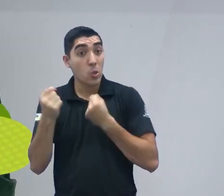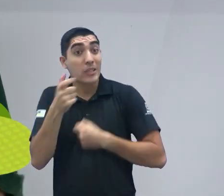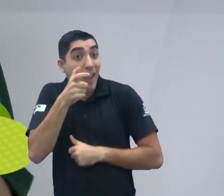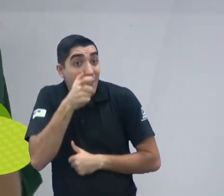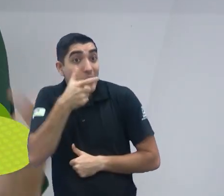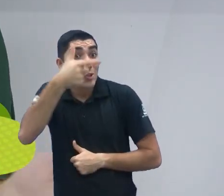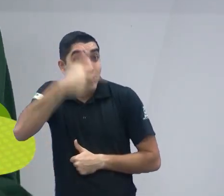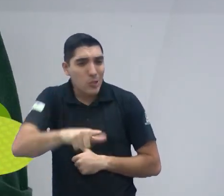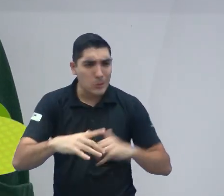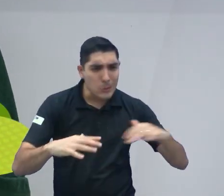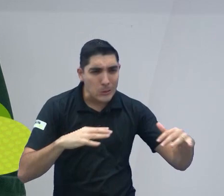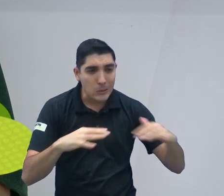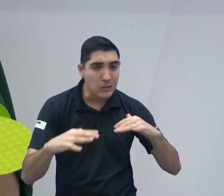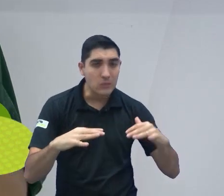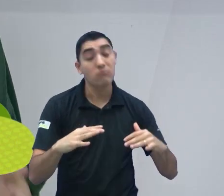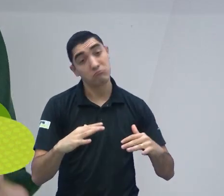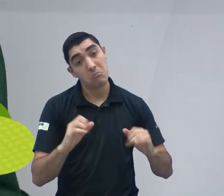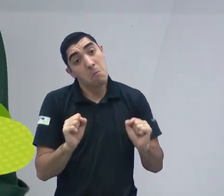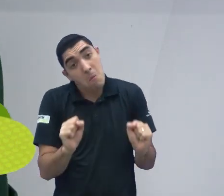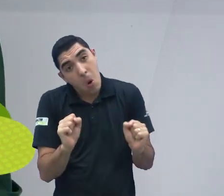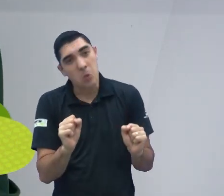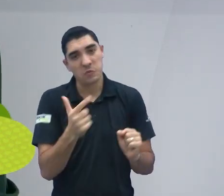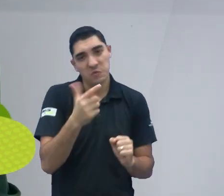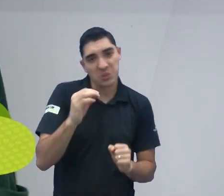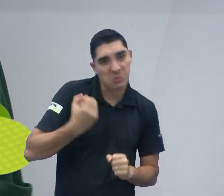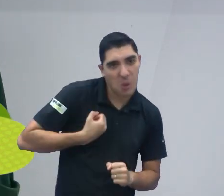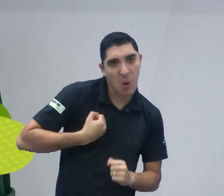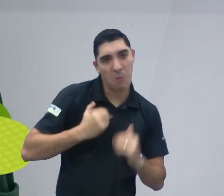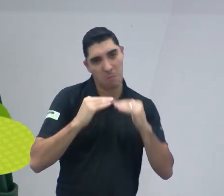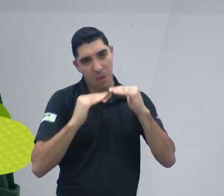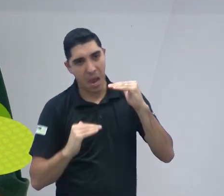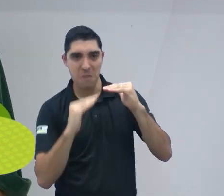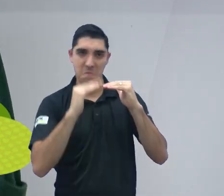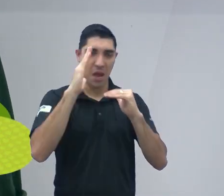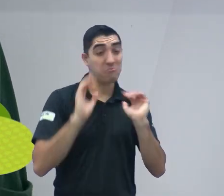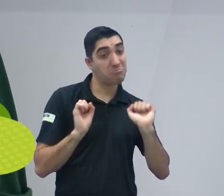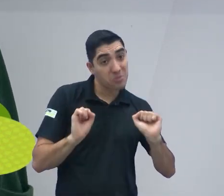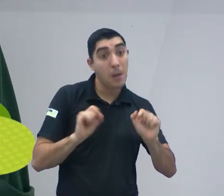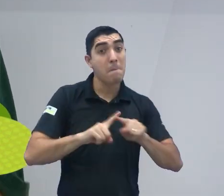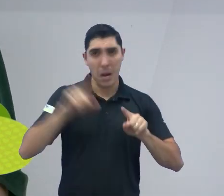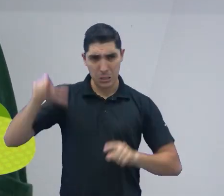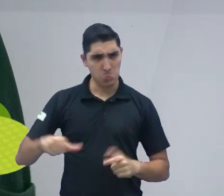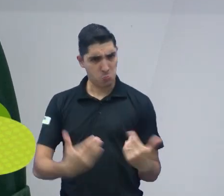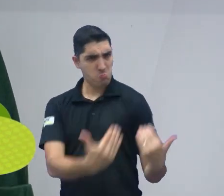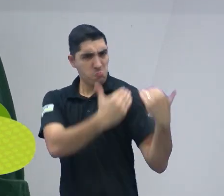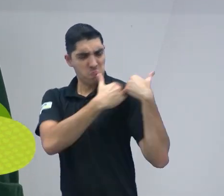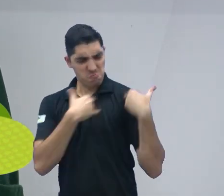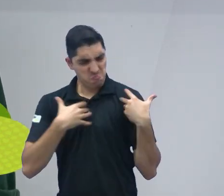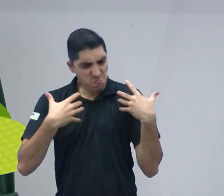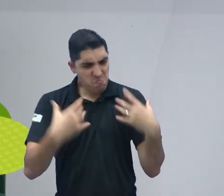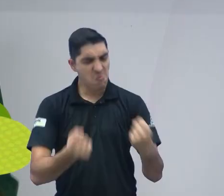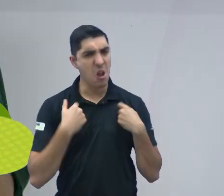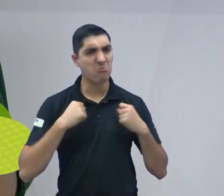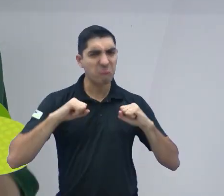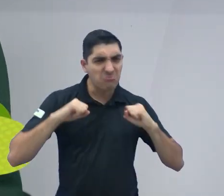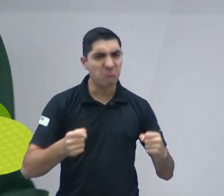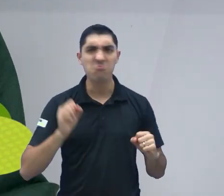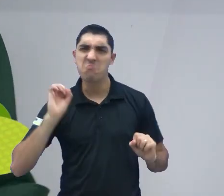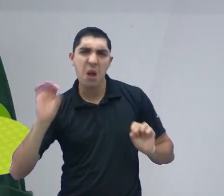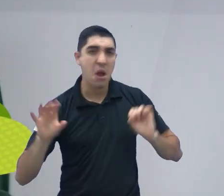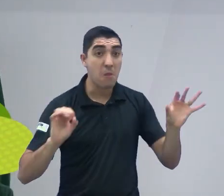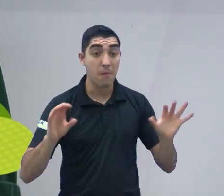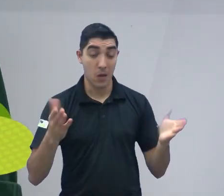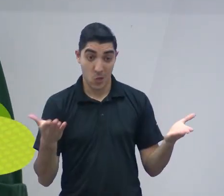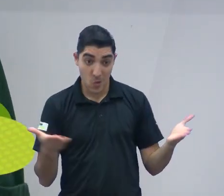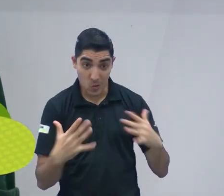boas, claro, às vezes com menos ou mais pontos, mas chamando a responsabilidade. Ele prometeu isso, que chamaria a responsabilidade a jogador de jogos grandes, e o São José